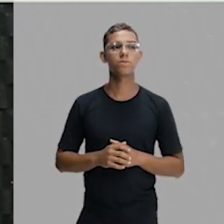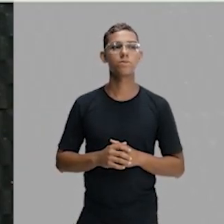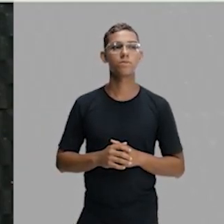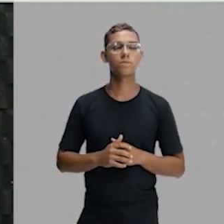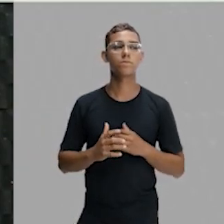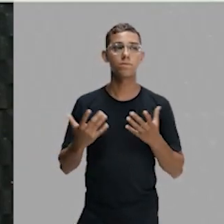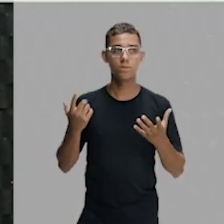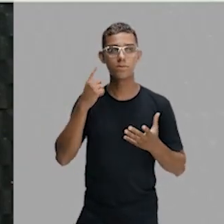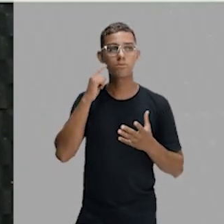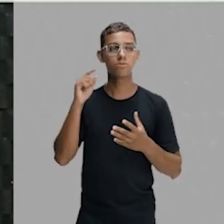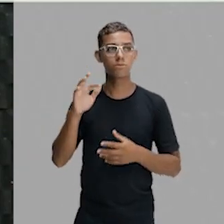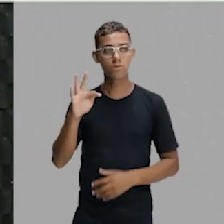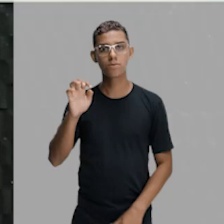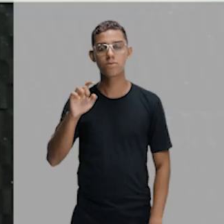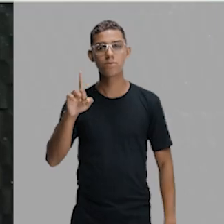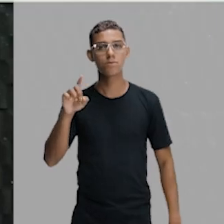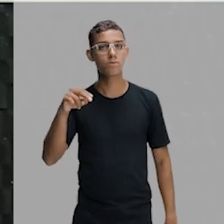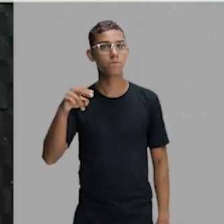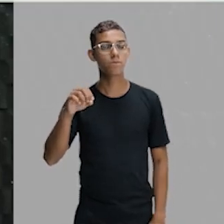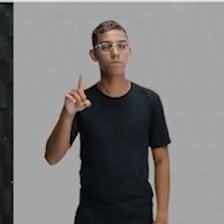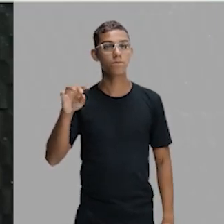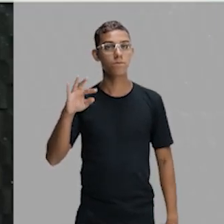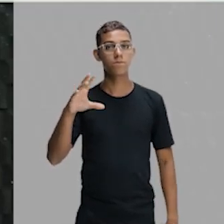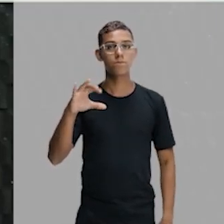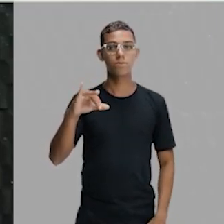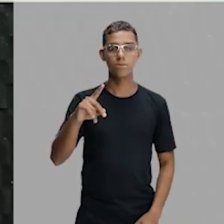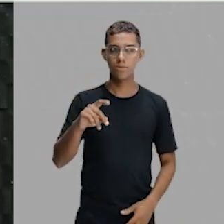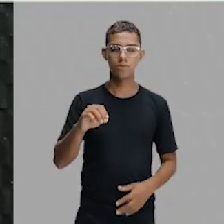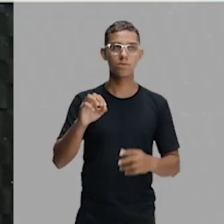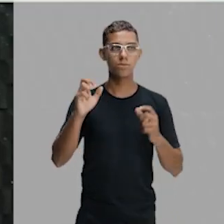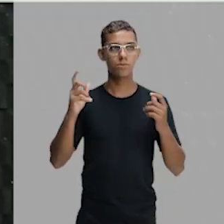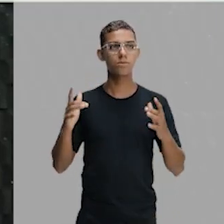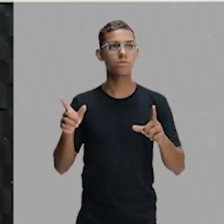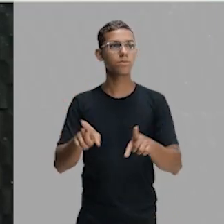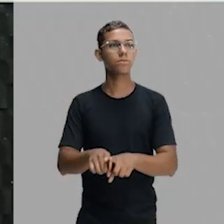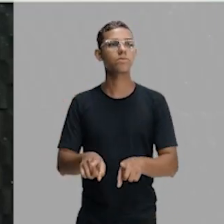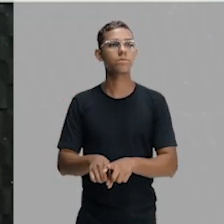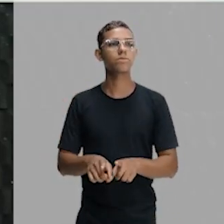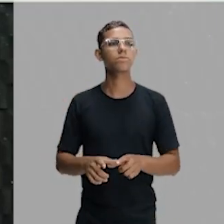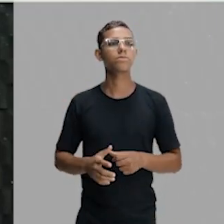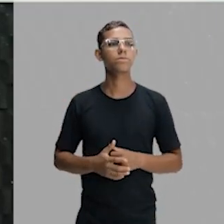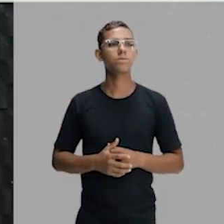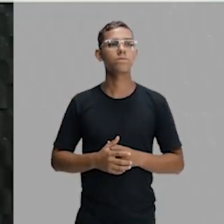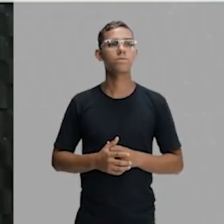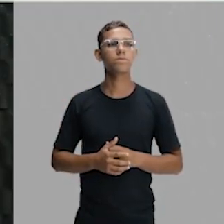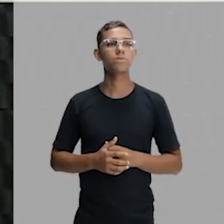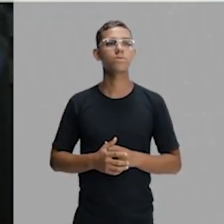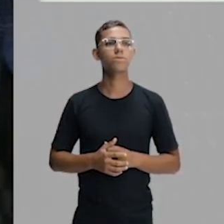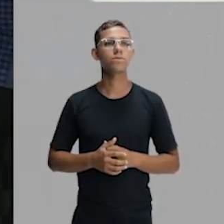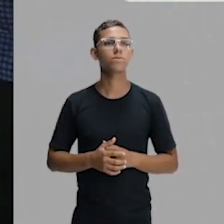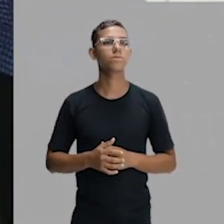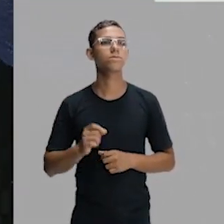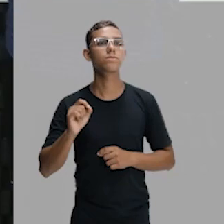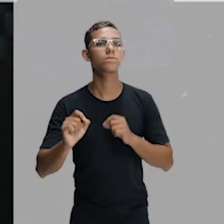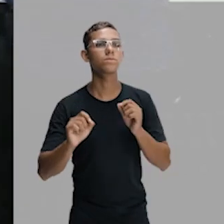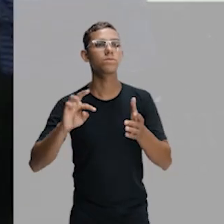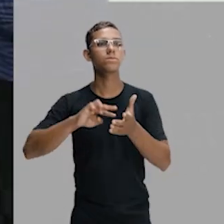O fenótipo, existe até uma fala que é o